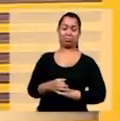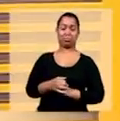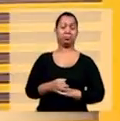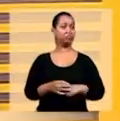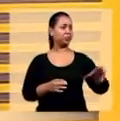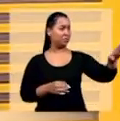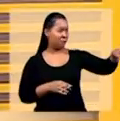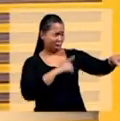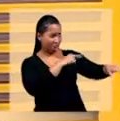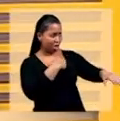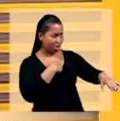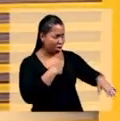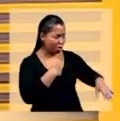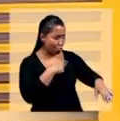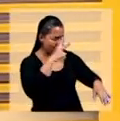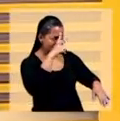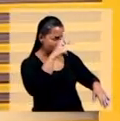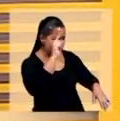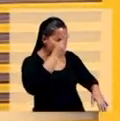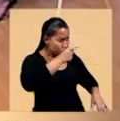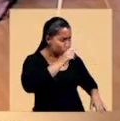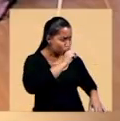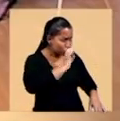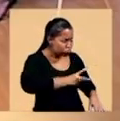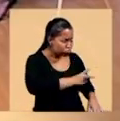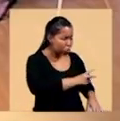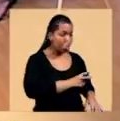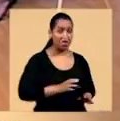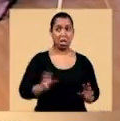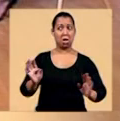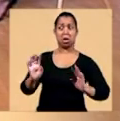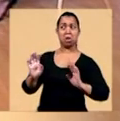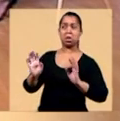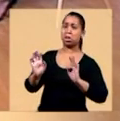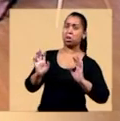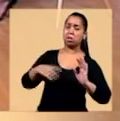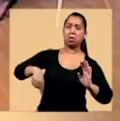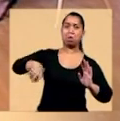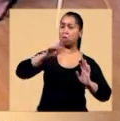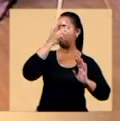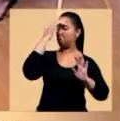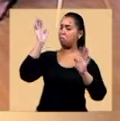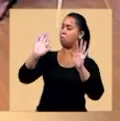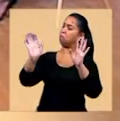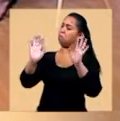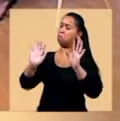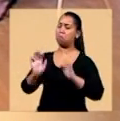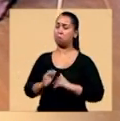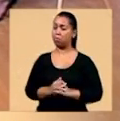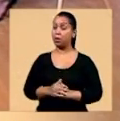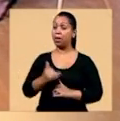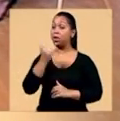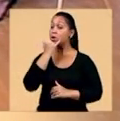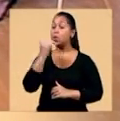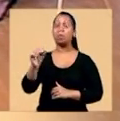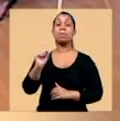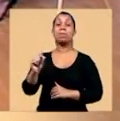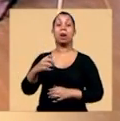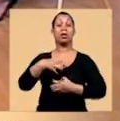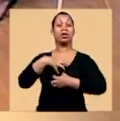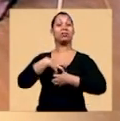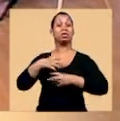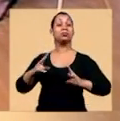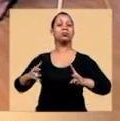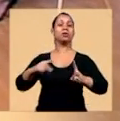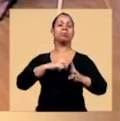colega, fulano, eu sou forte, né? Como vai dizer que não, Como que vai falar que não, né? E procura uma desculpa, né? Uma desculpa para